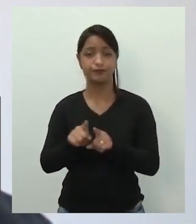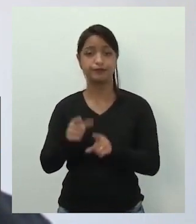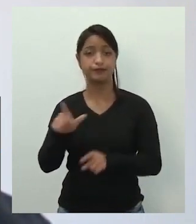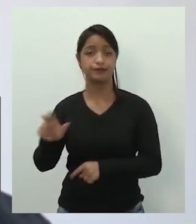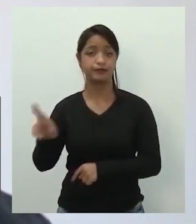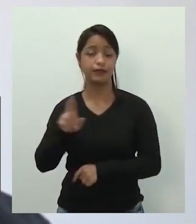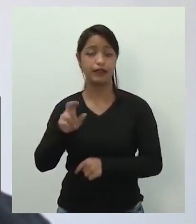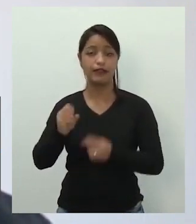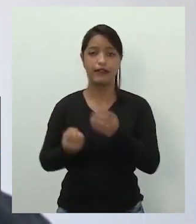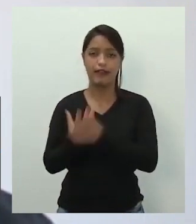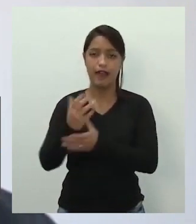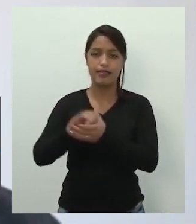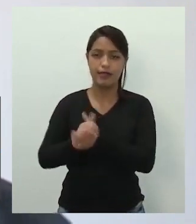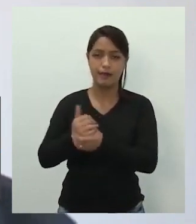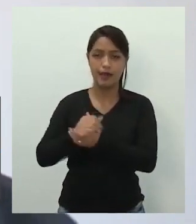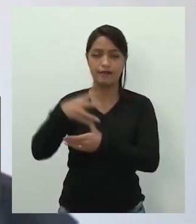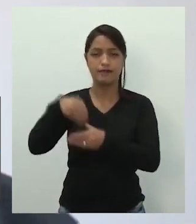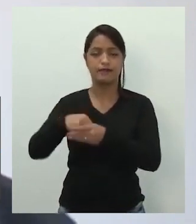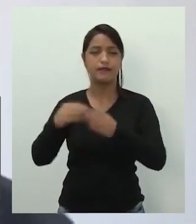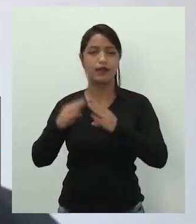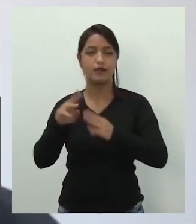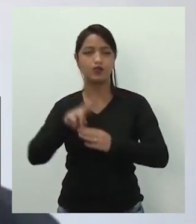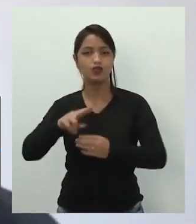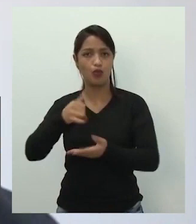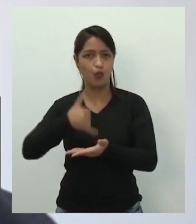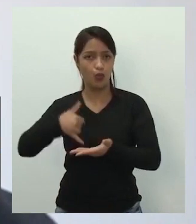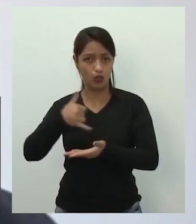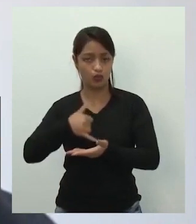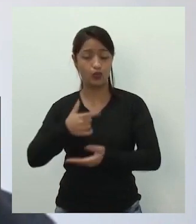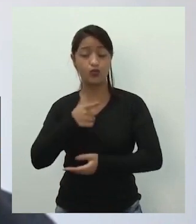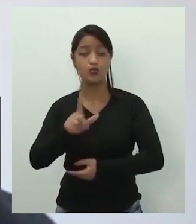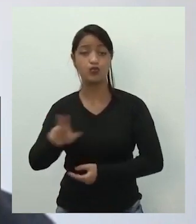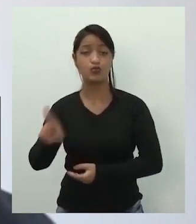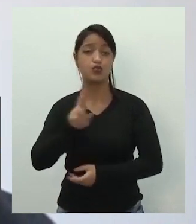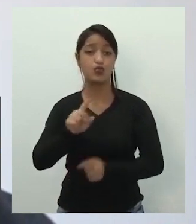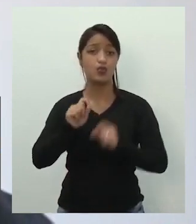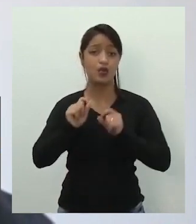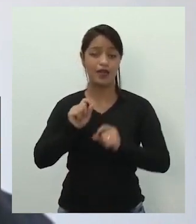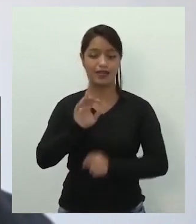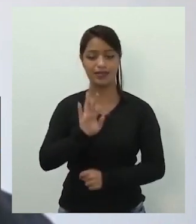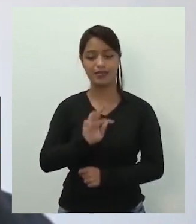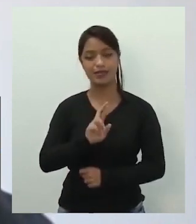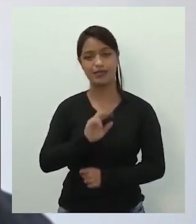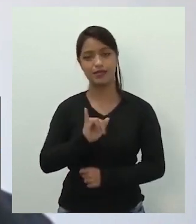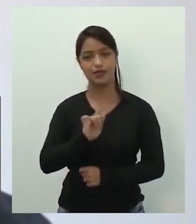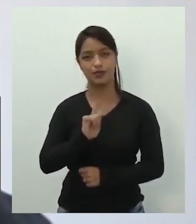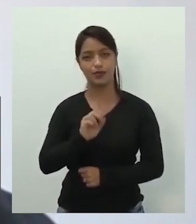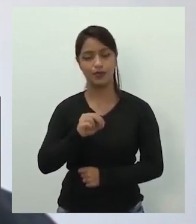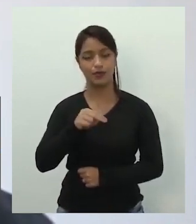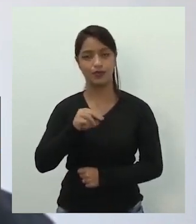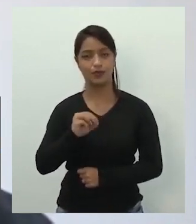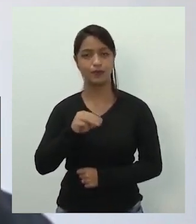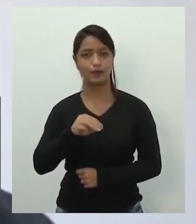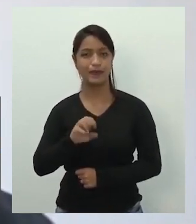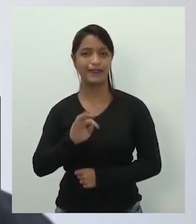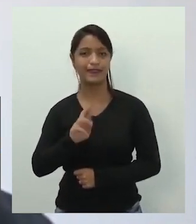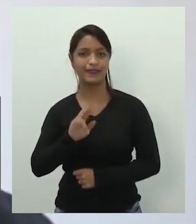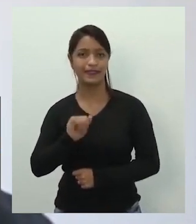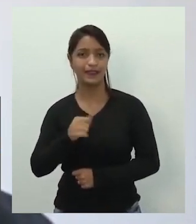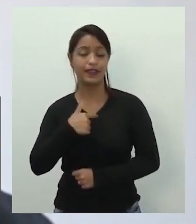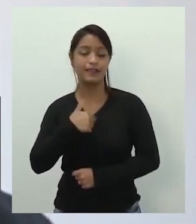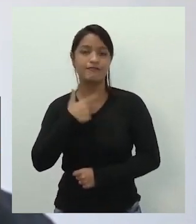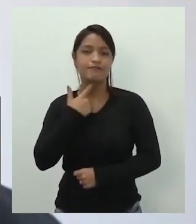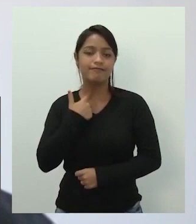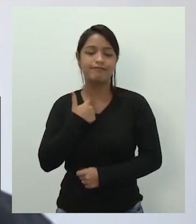professor Maicon, trigonometria. Eu gostaria de ler todas as sugestões que são colocadas no chat, mas nós também temos um tempo,